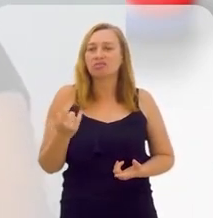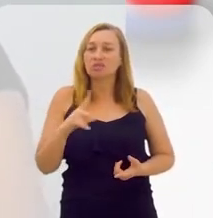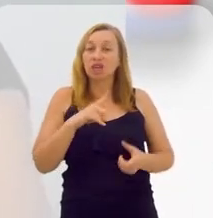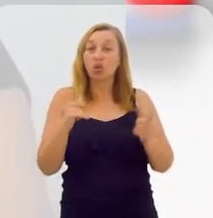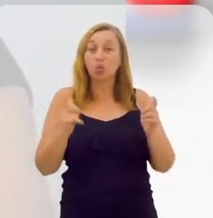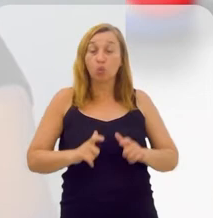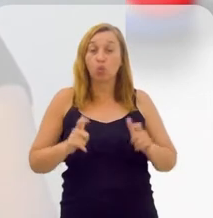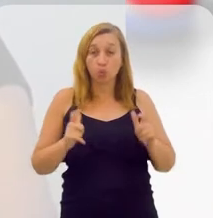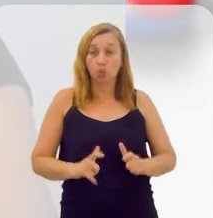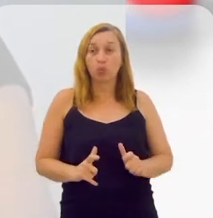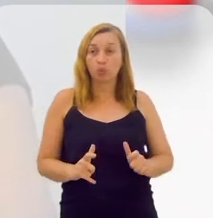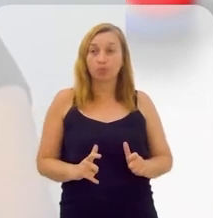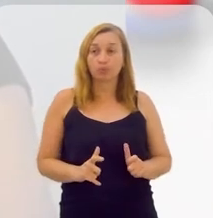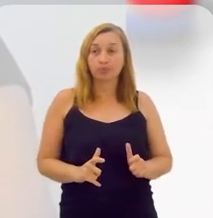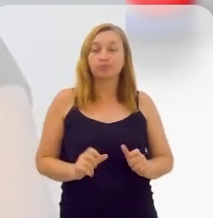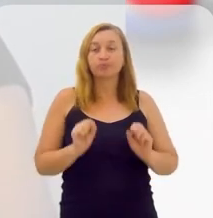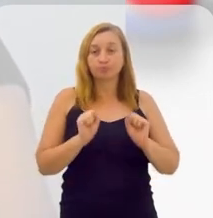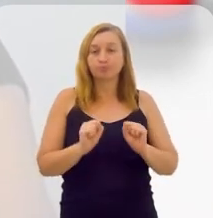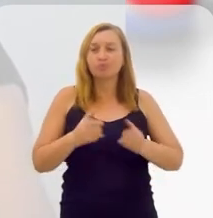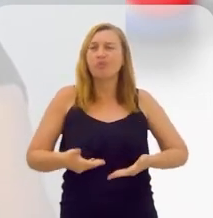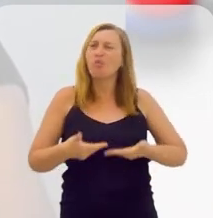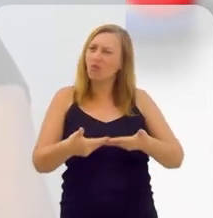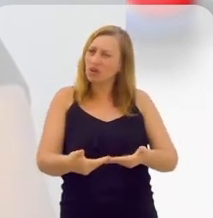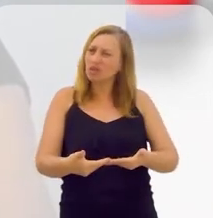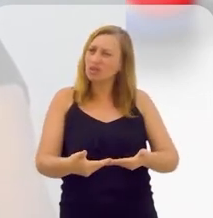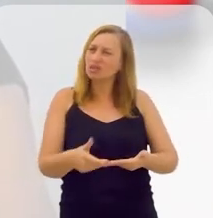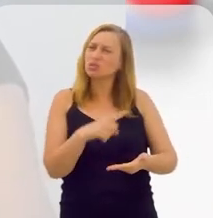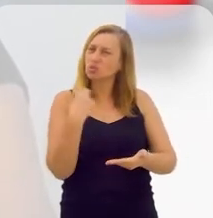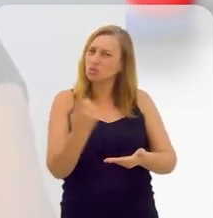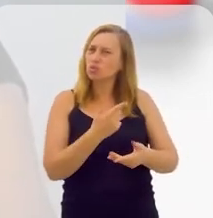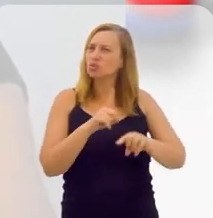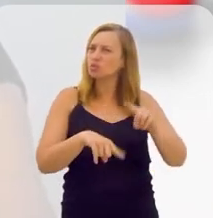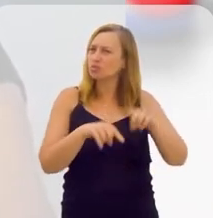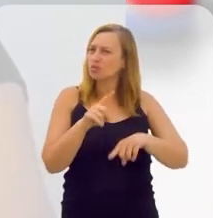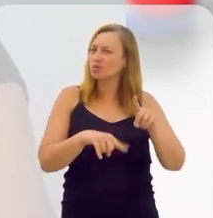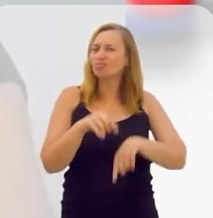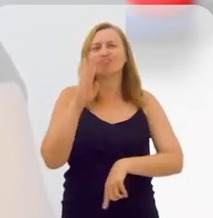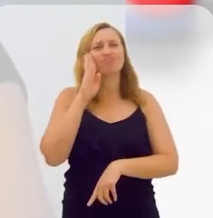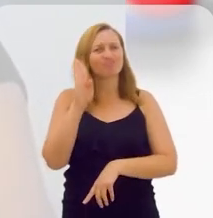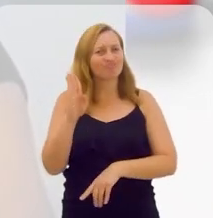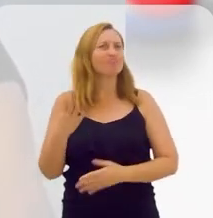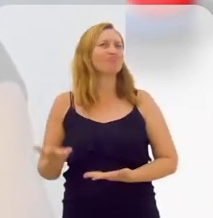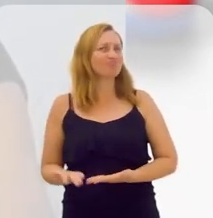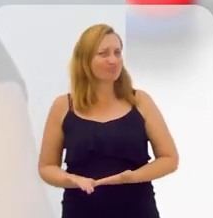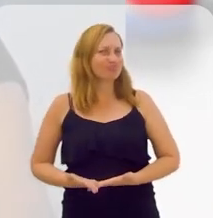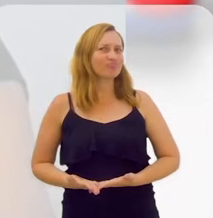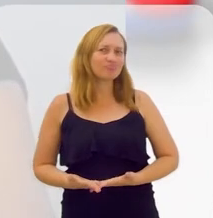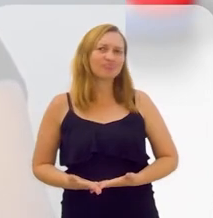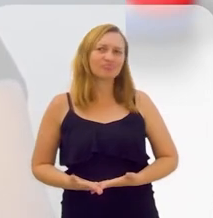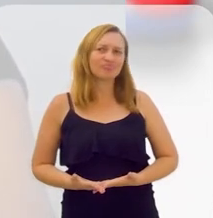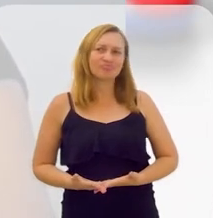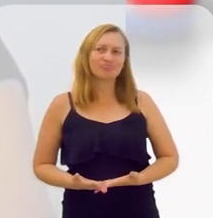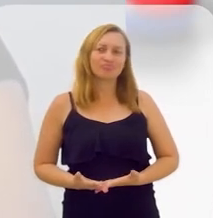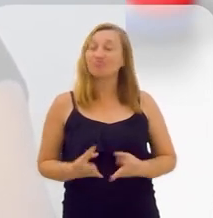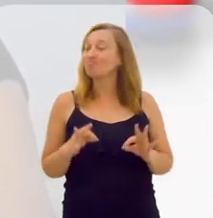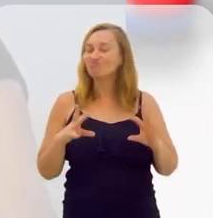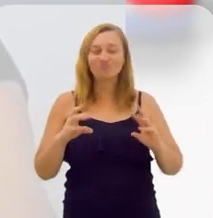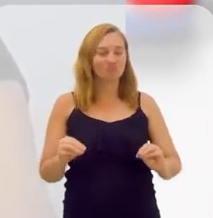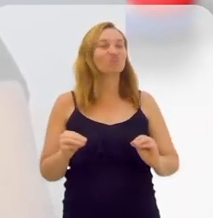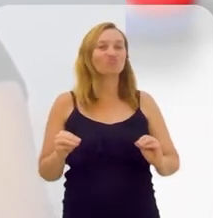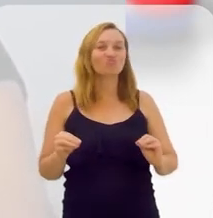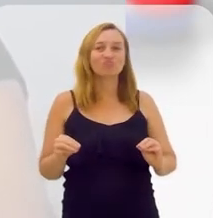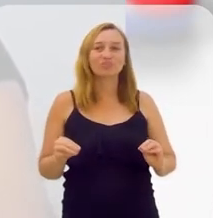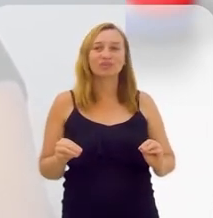tem um espaço, né, e que a gente pode oferecer o nosso produto é fundamental, assim,